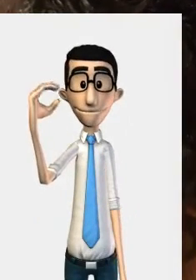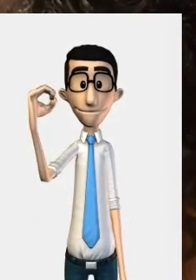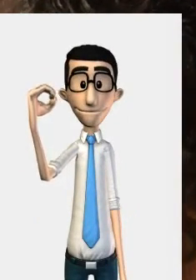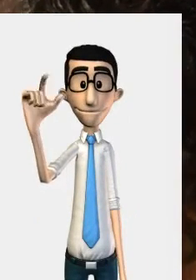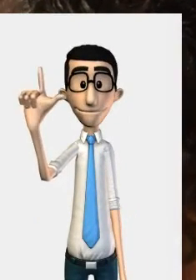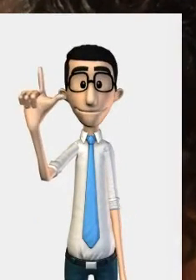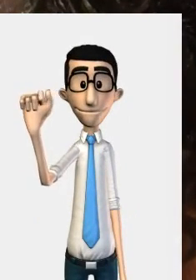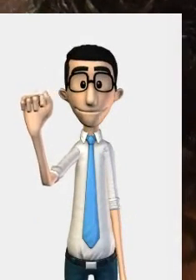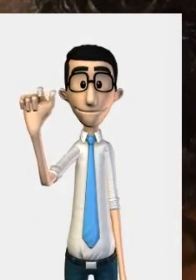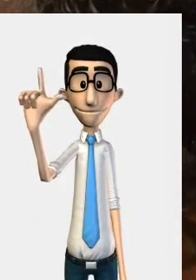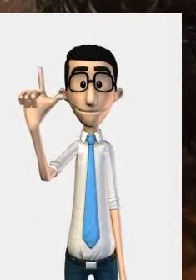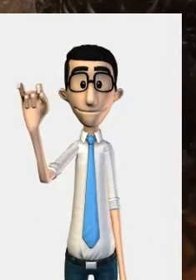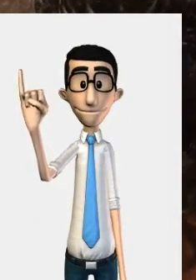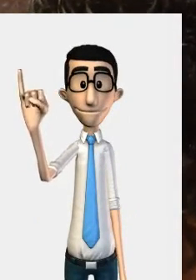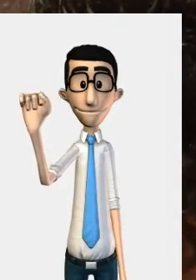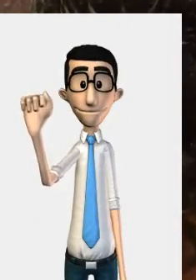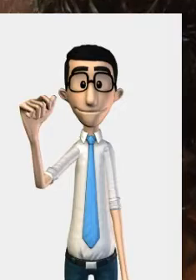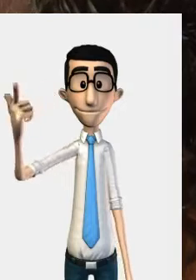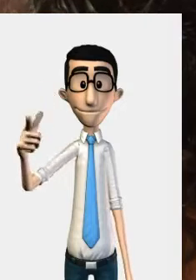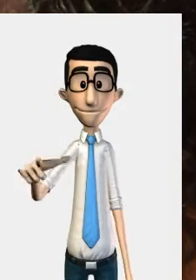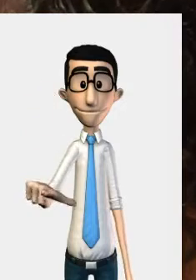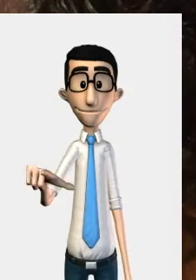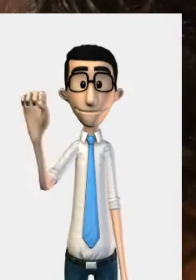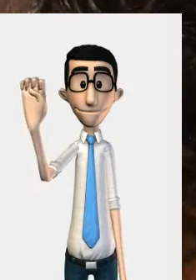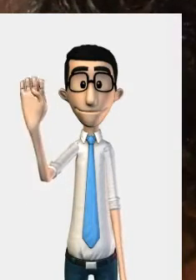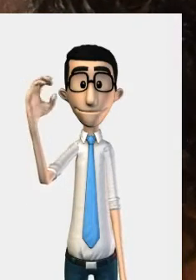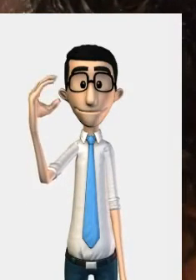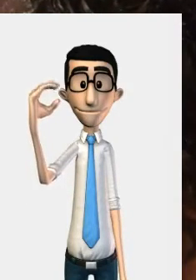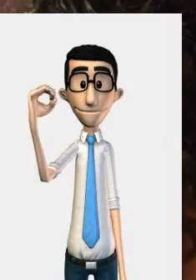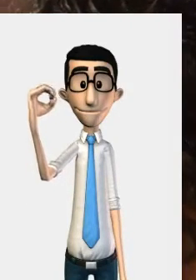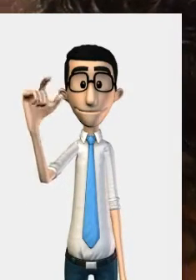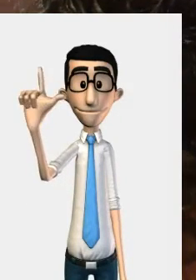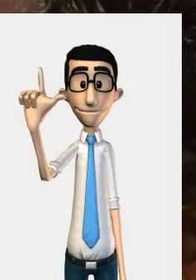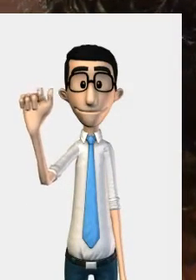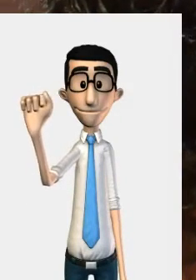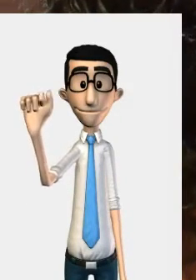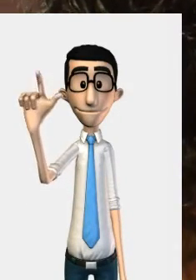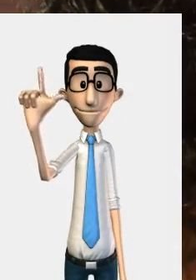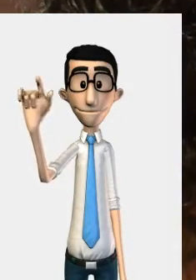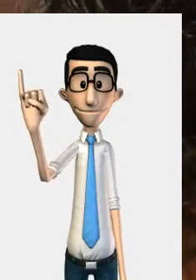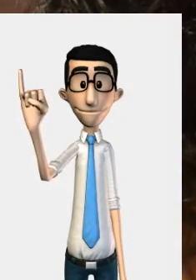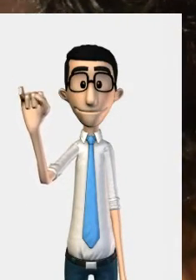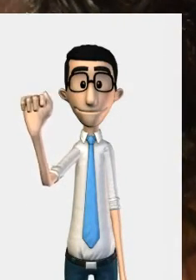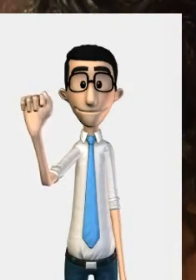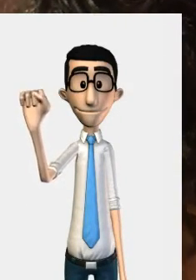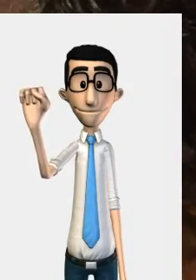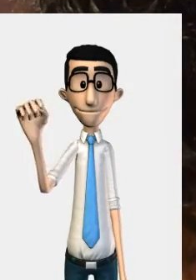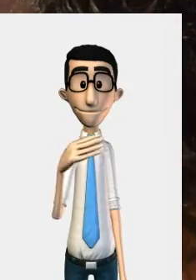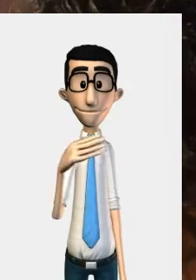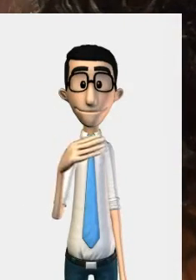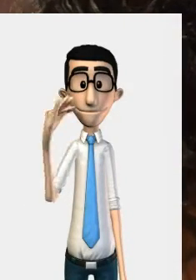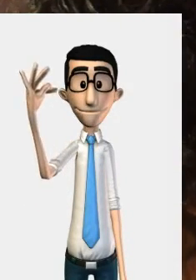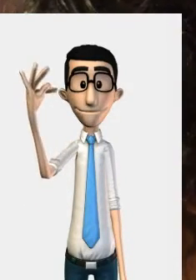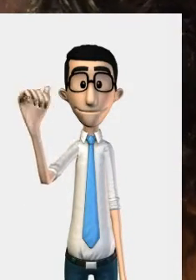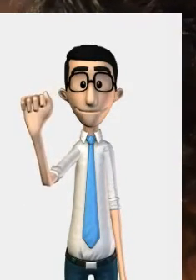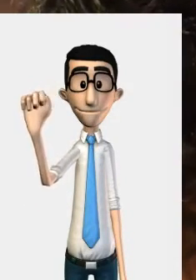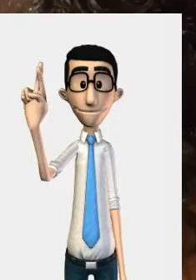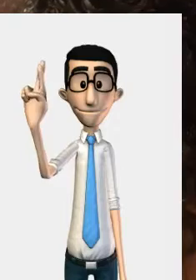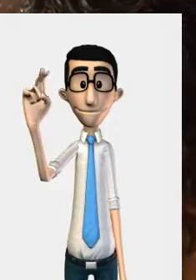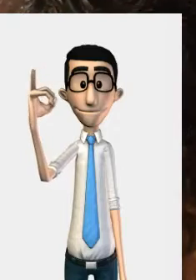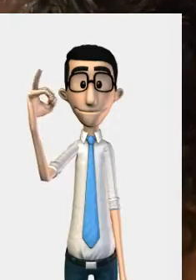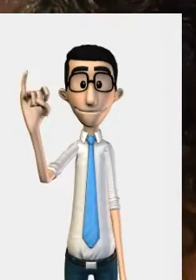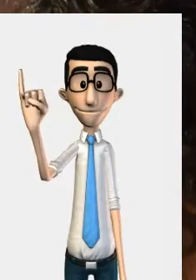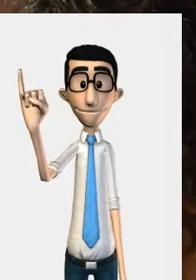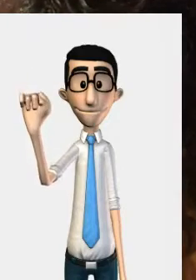mais efetivo para ela? Se o visual é mais efetivo, o visual é até preferível ao vocal você